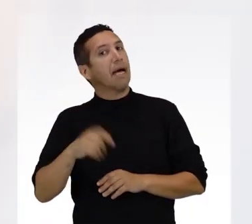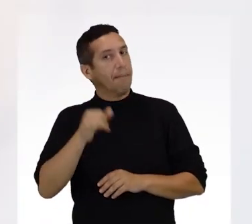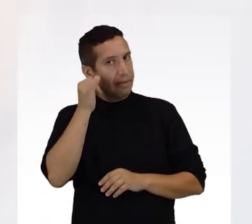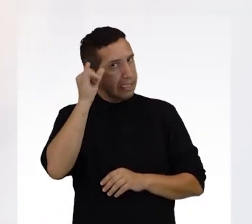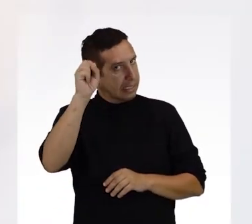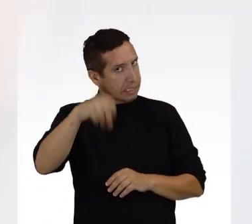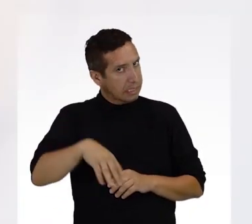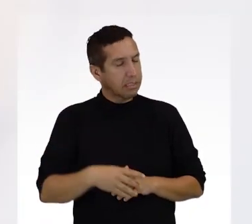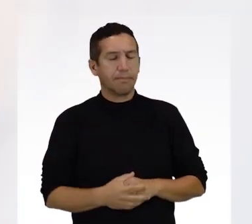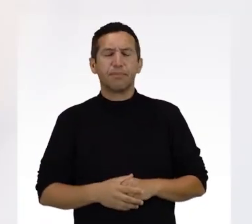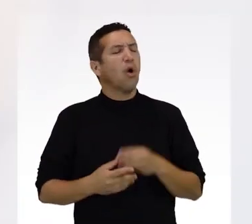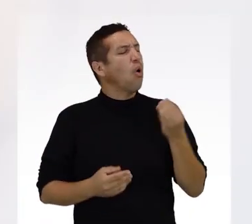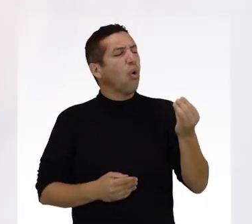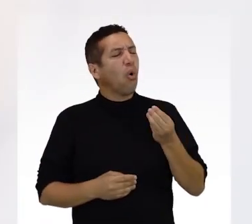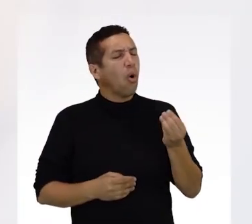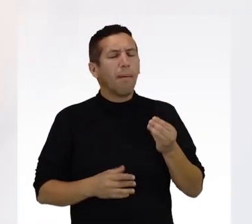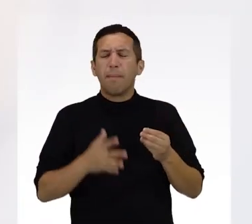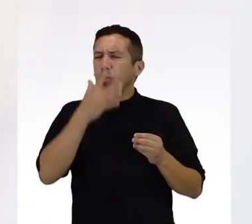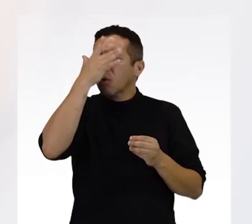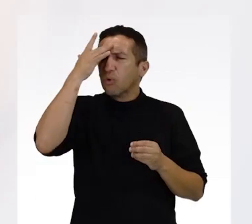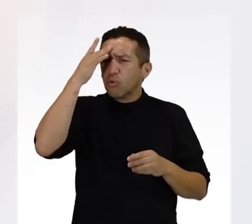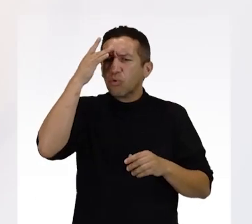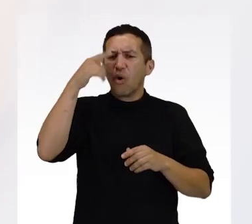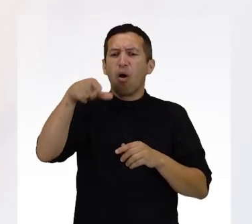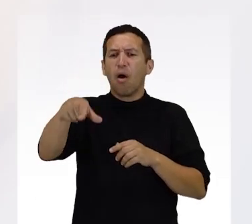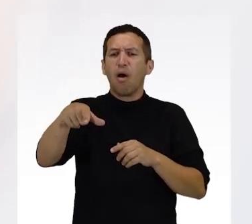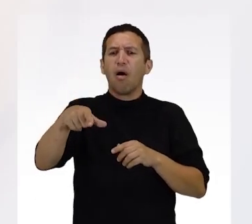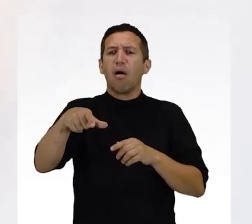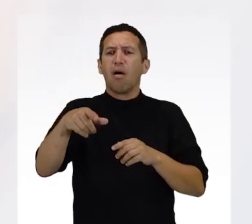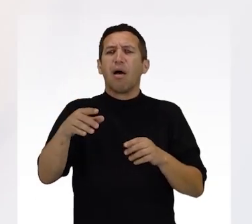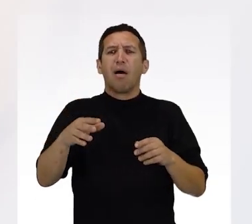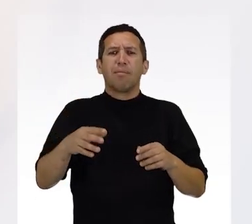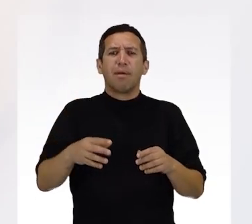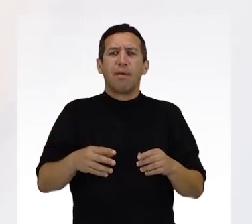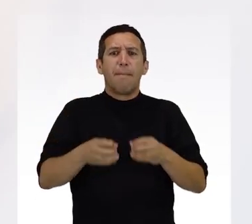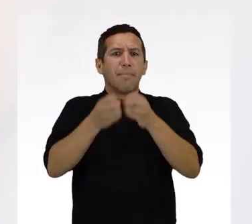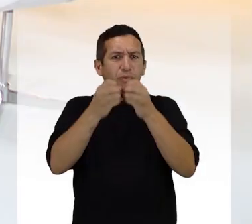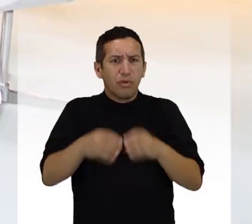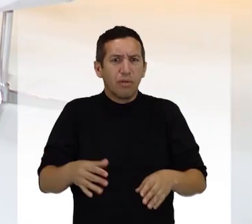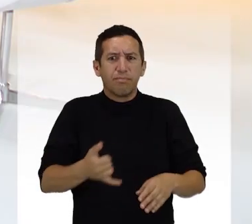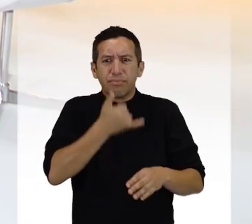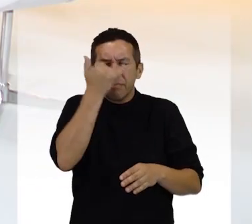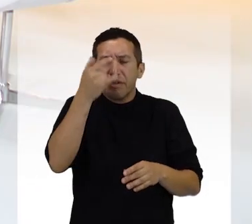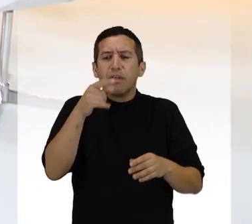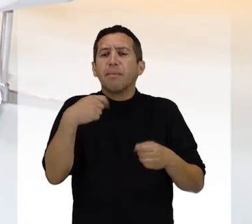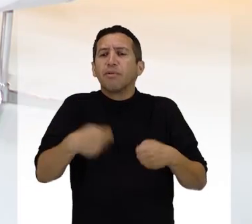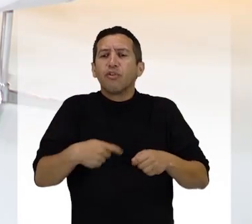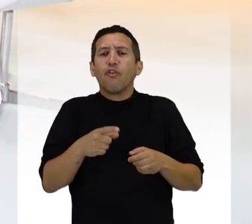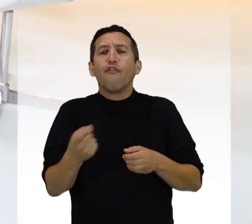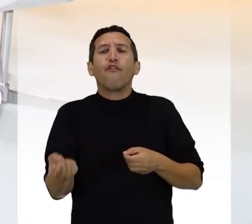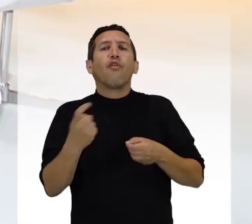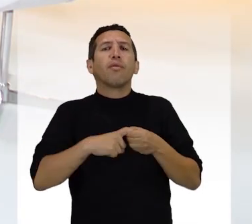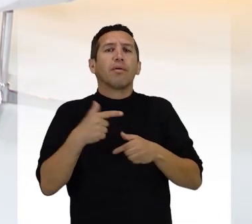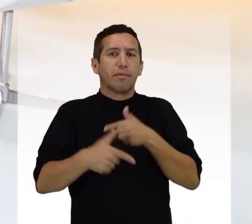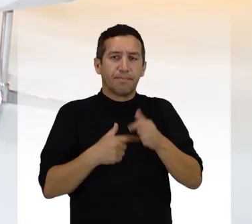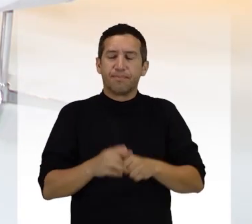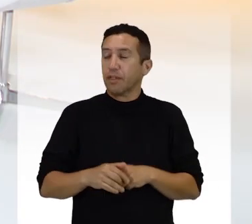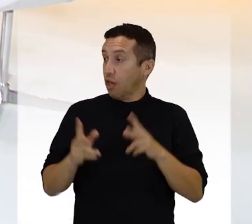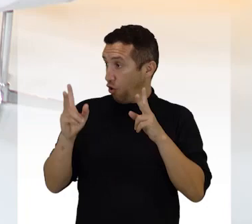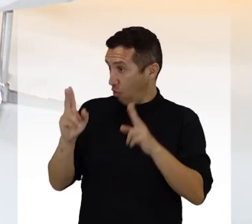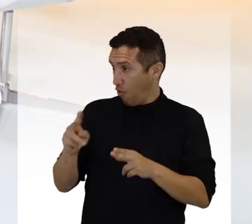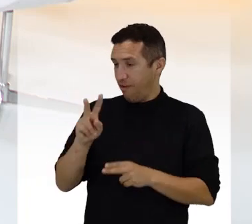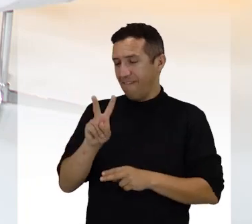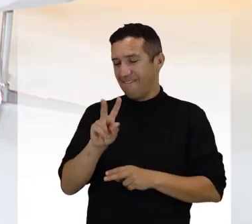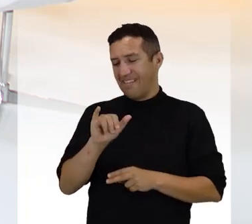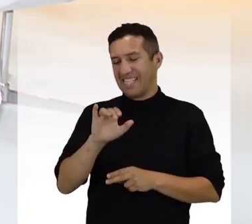a cidade? Como ficou o trabalhador que teve que voltar para o trabalho, né? Eu gosto muito de usar uma